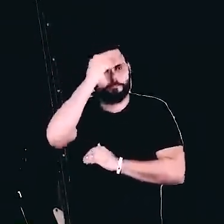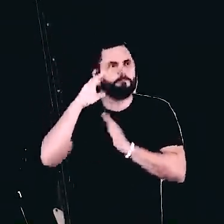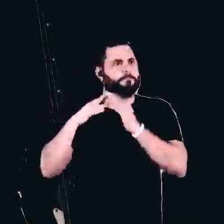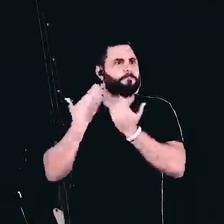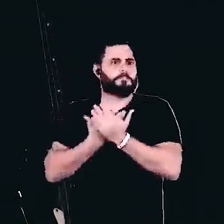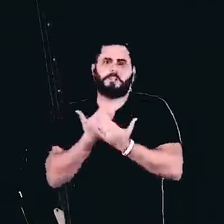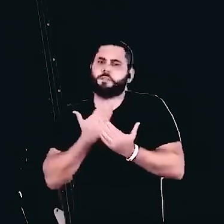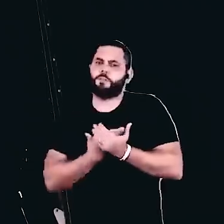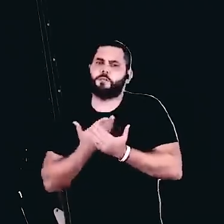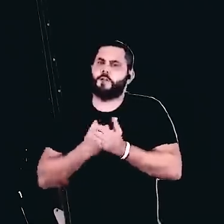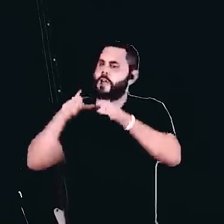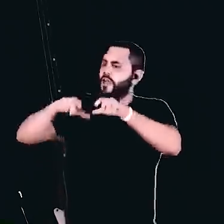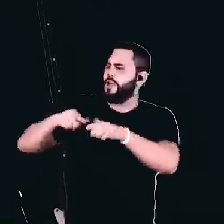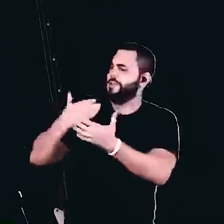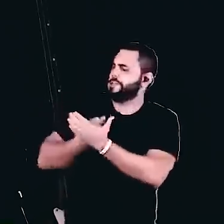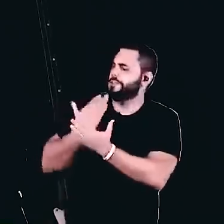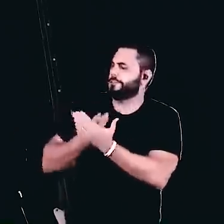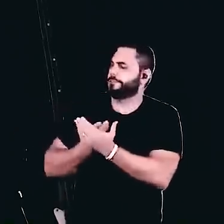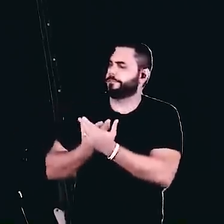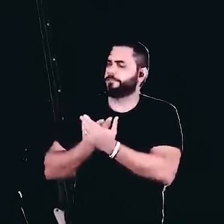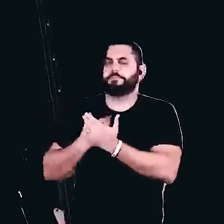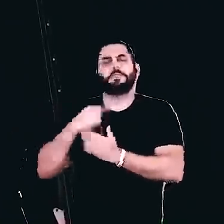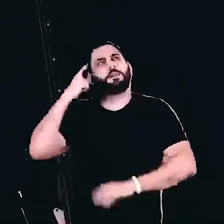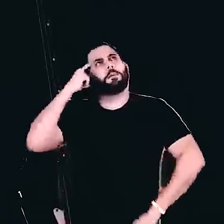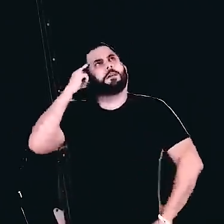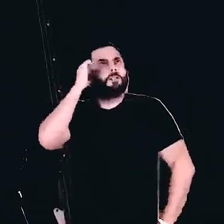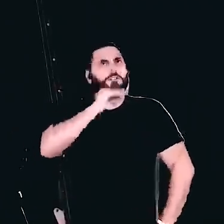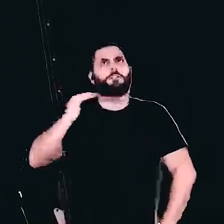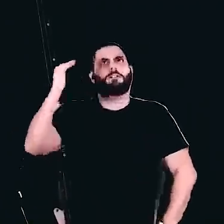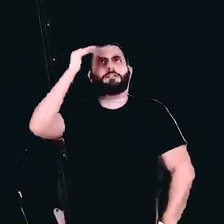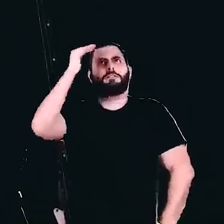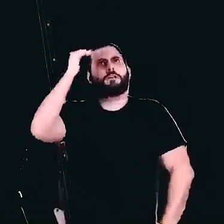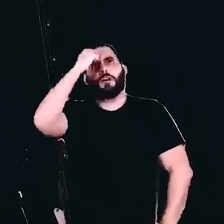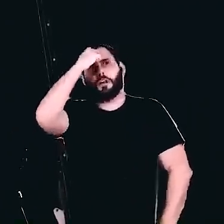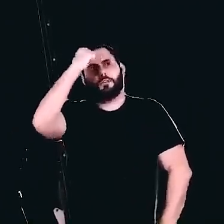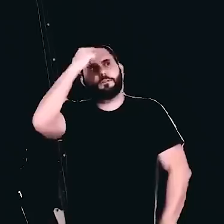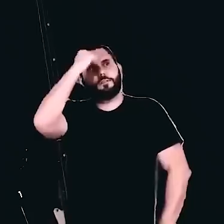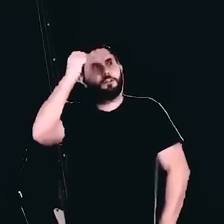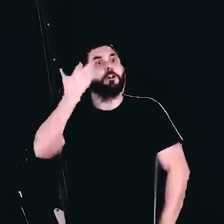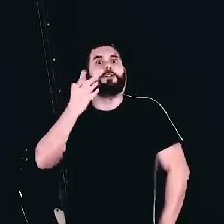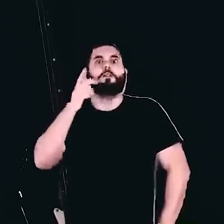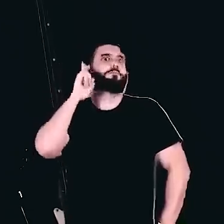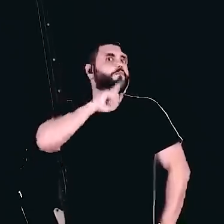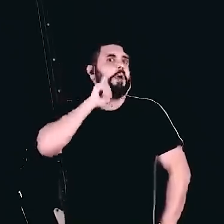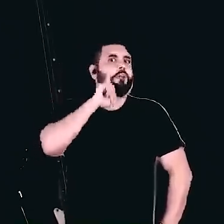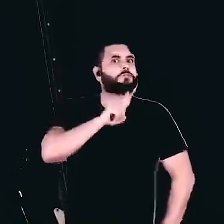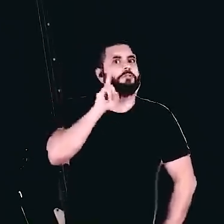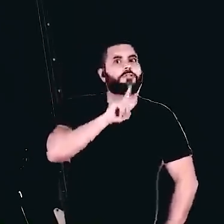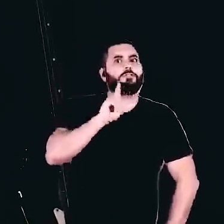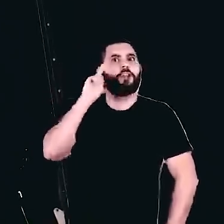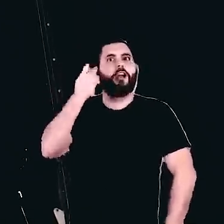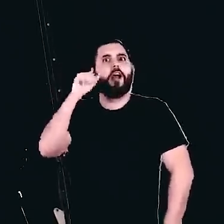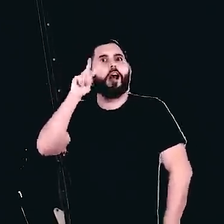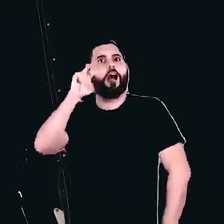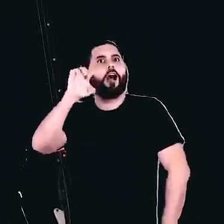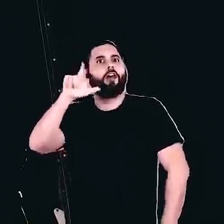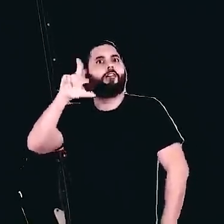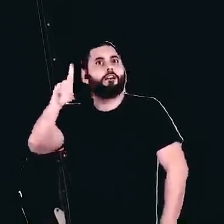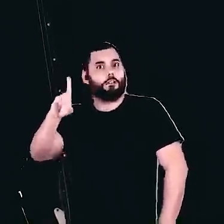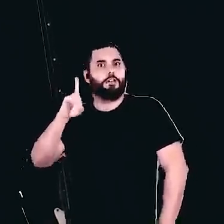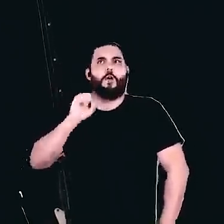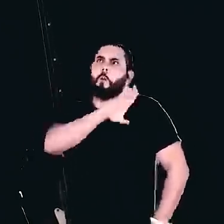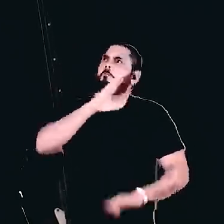escola, a um centro de estudos. A gente associa grandeza a uma universidade como Harvard e outras grandes universidades no